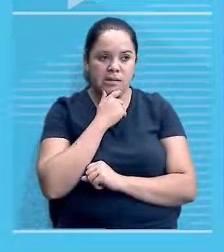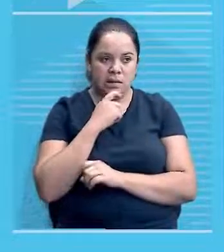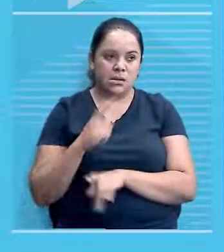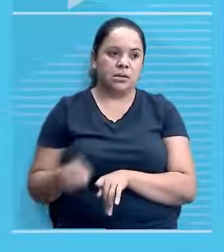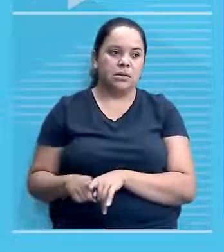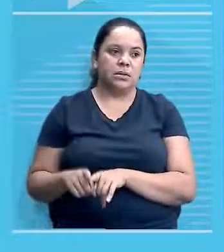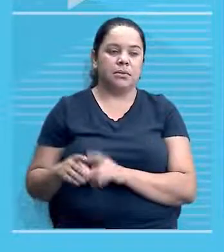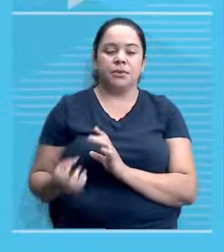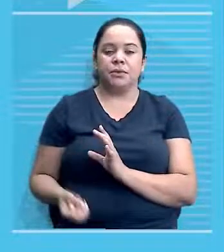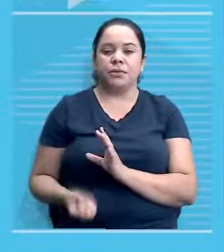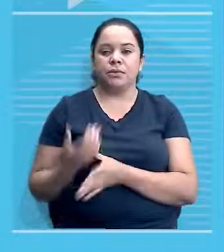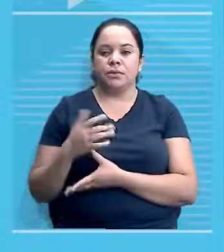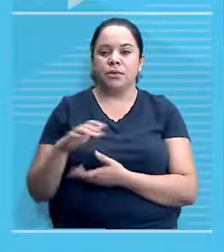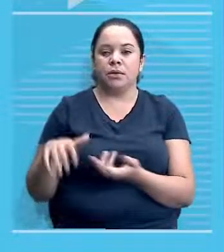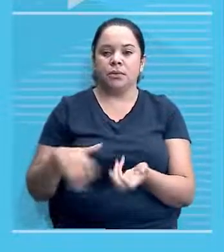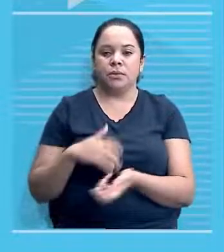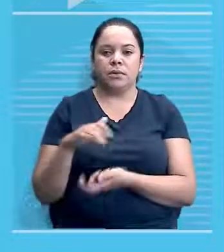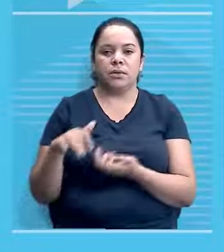francesa